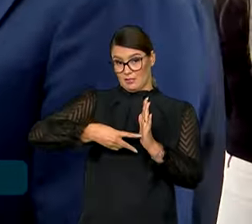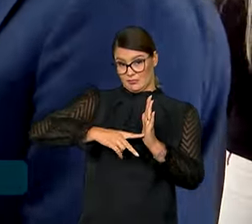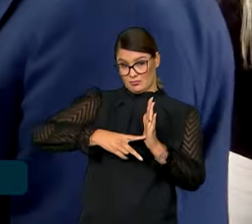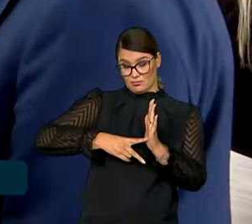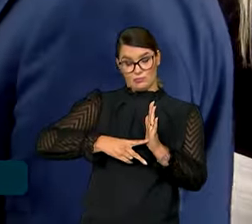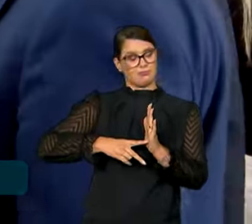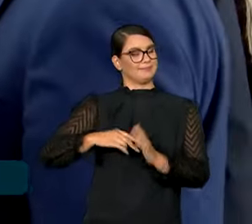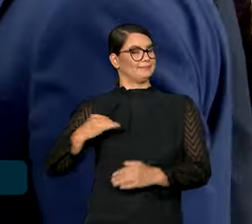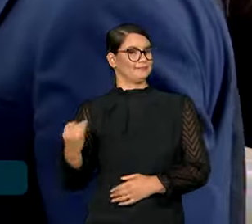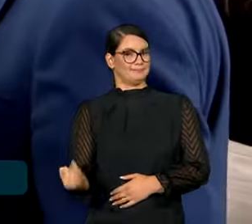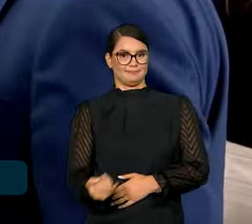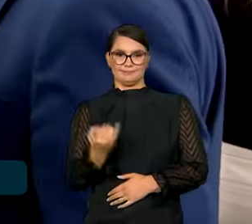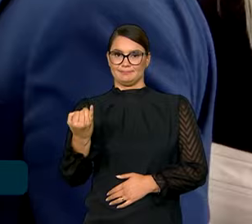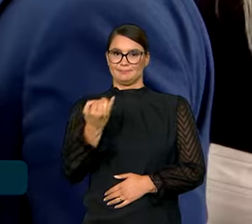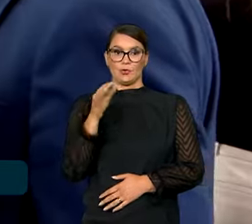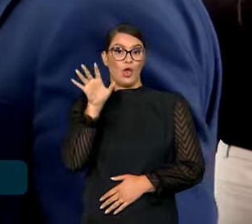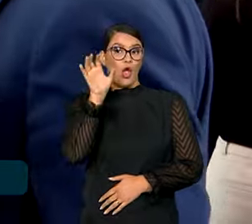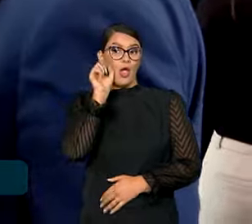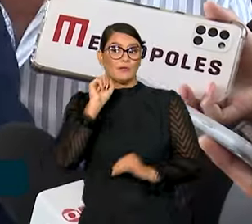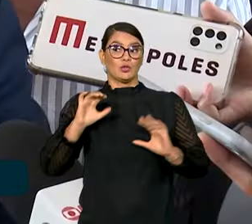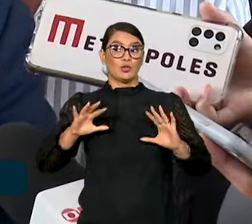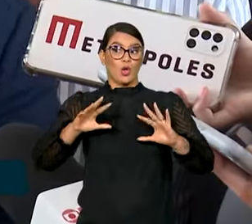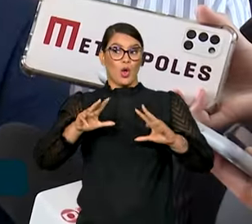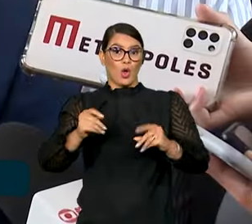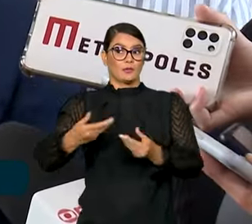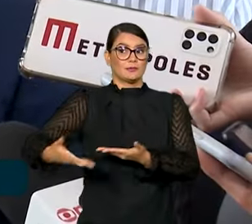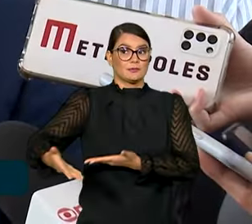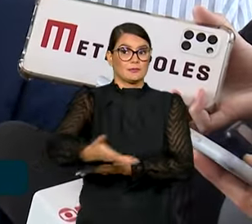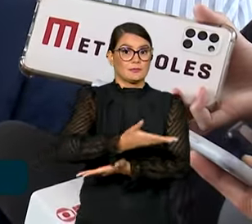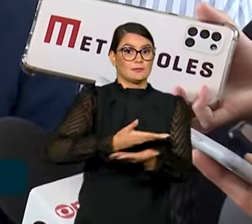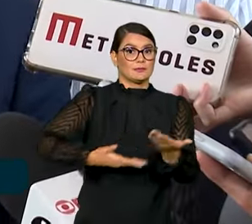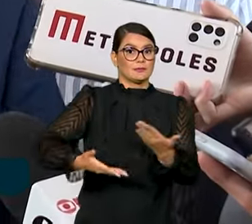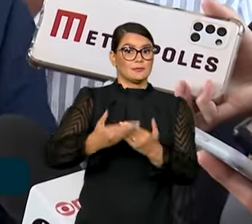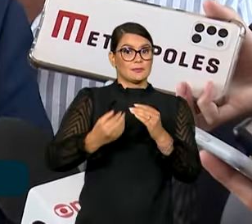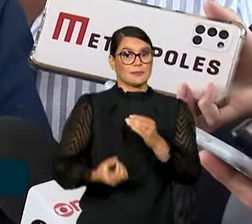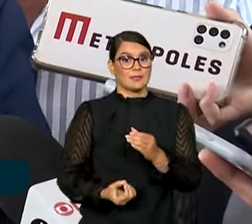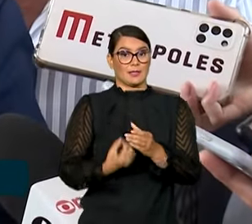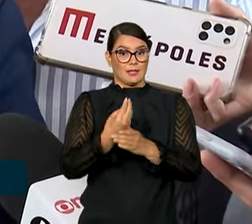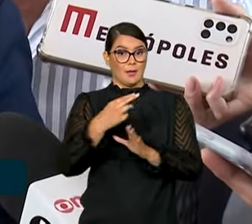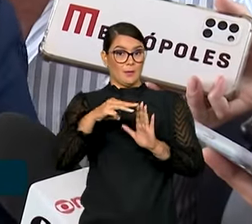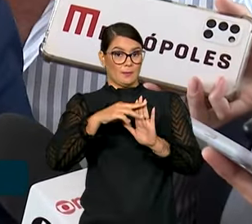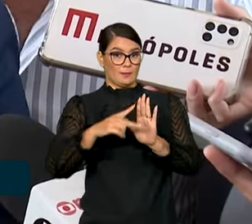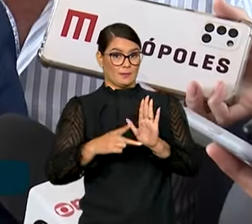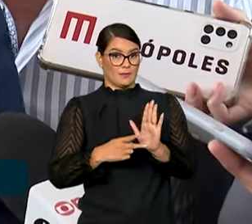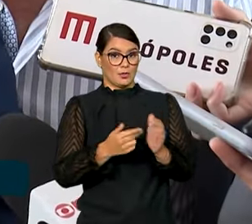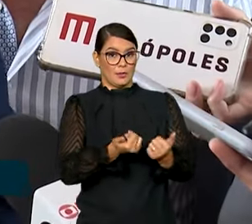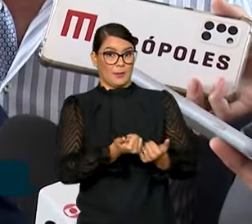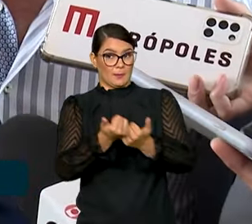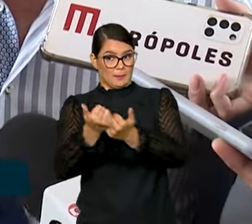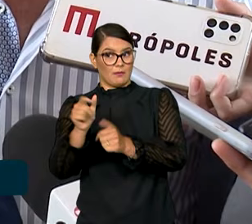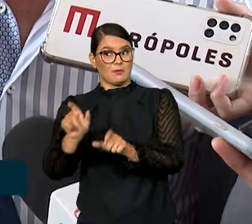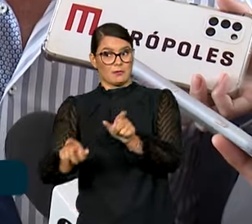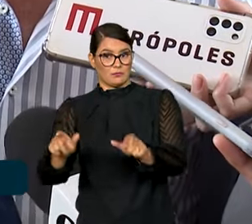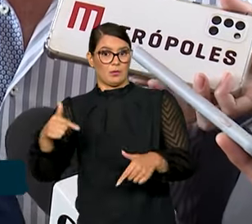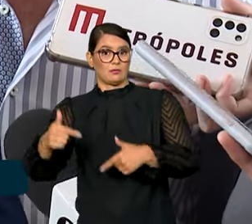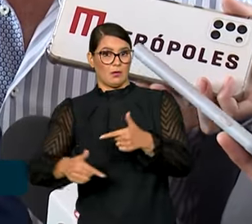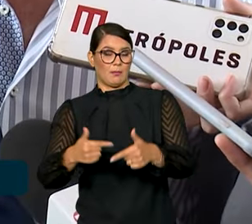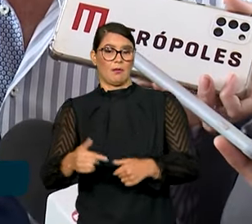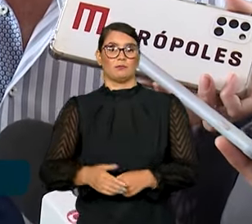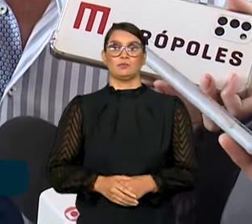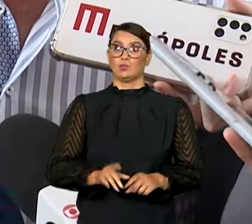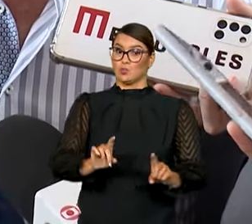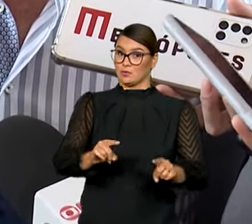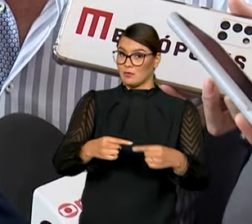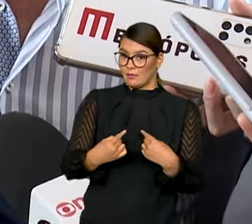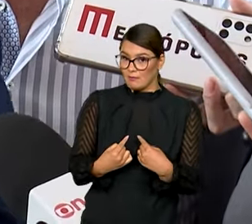é fundamental ouvir todas as partes no processo de construção de uma medida que beneficie o trabalhador. O grande desafio é